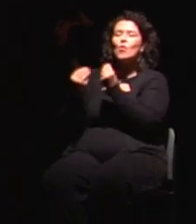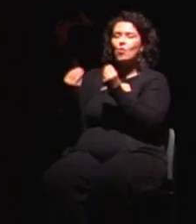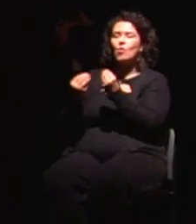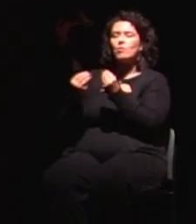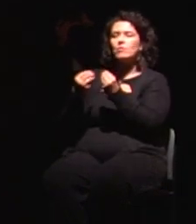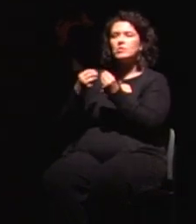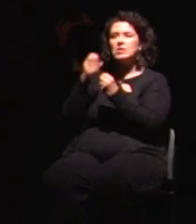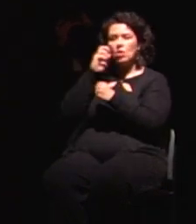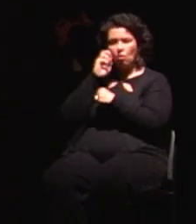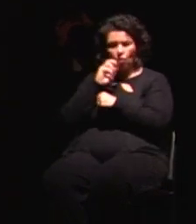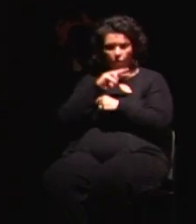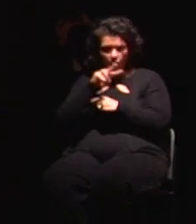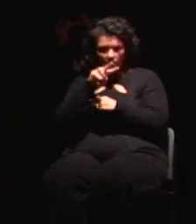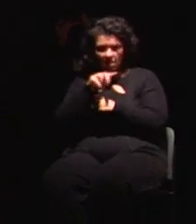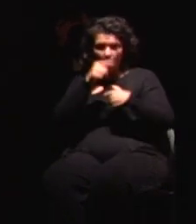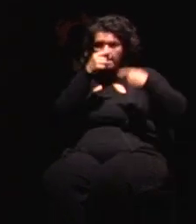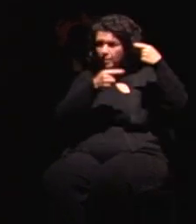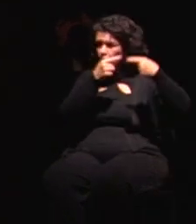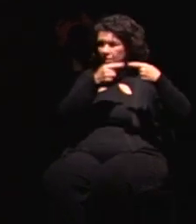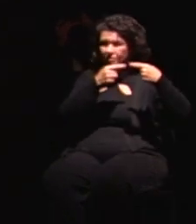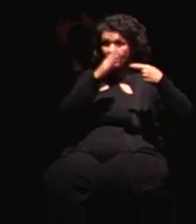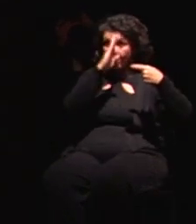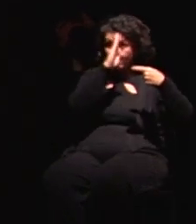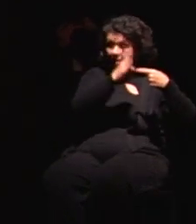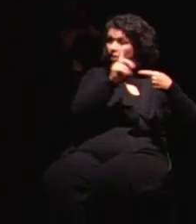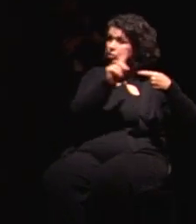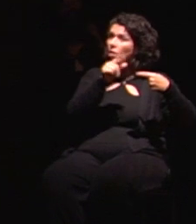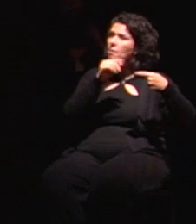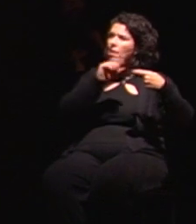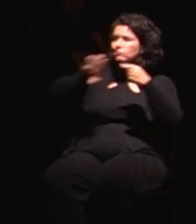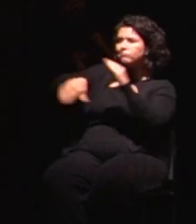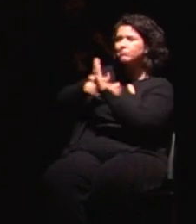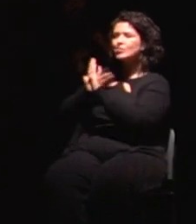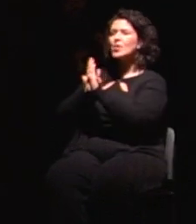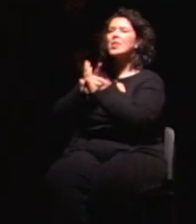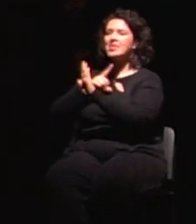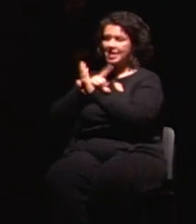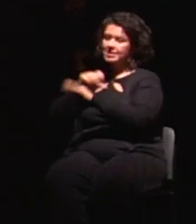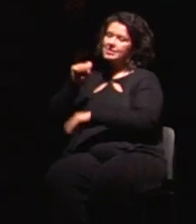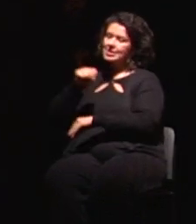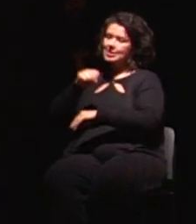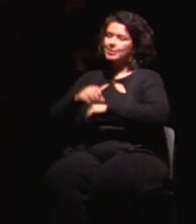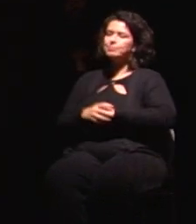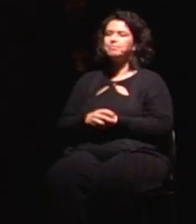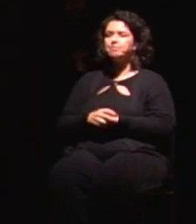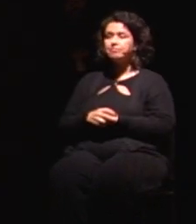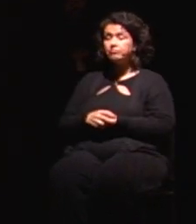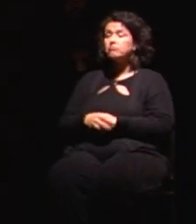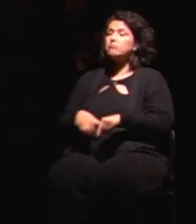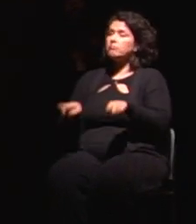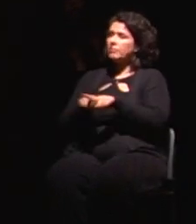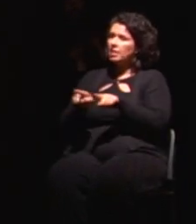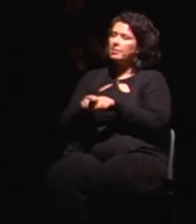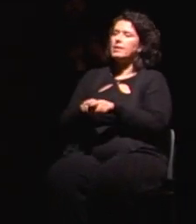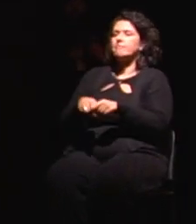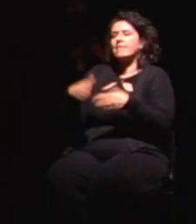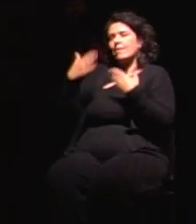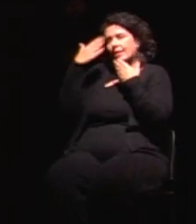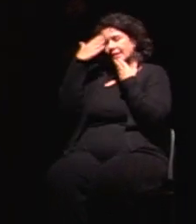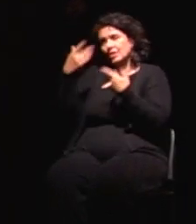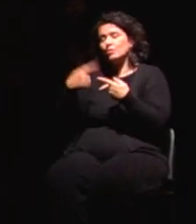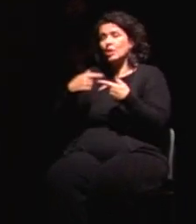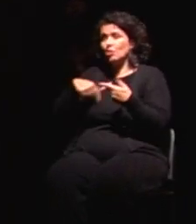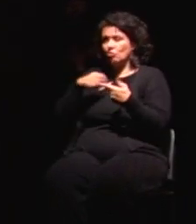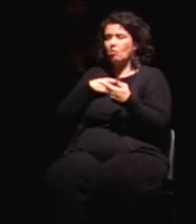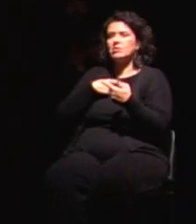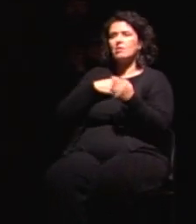ser política, sim, né? E eu tenho que aqui agradecer, porque enquanto a gente estava olhando as fotografias,